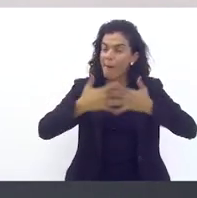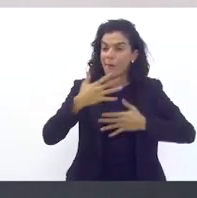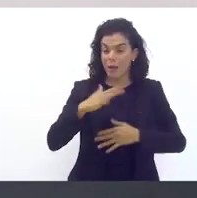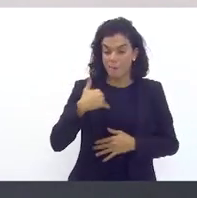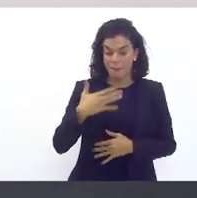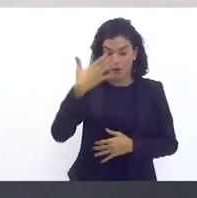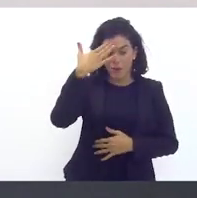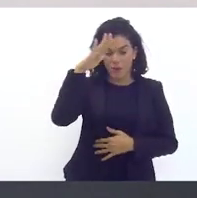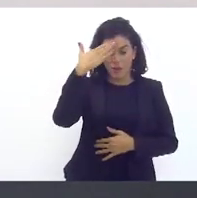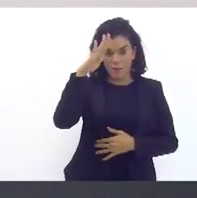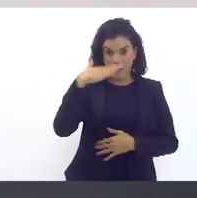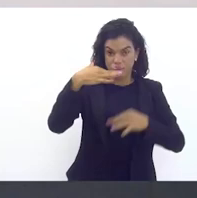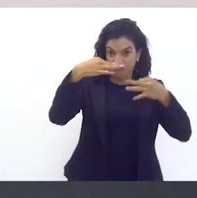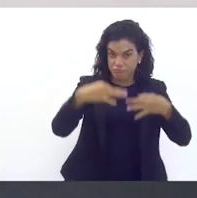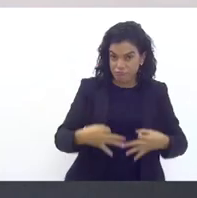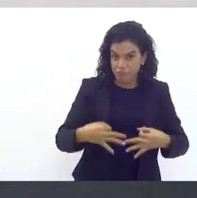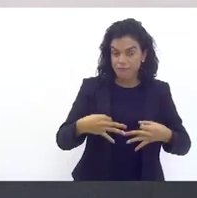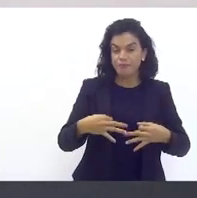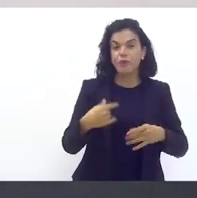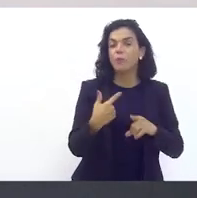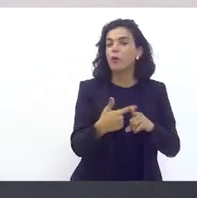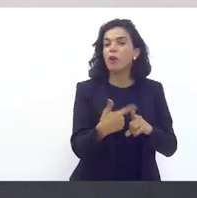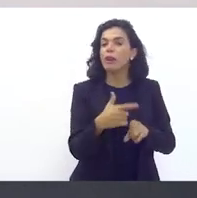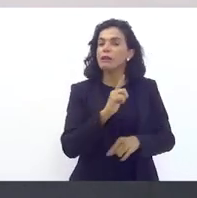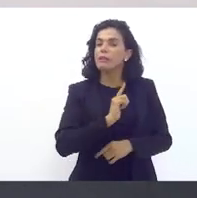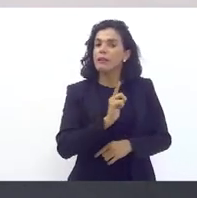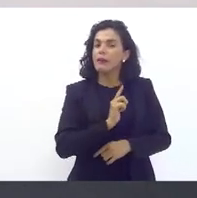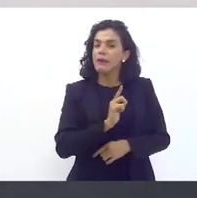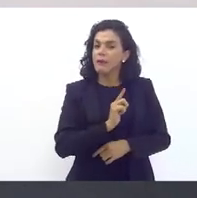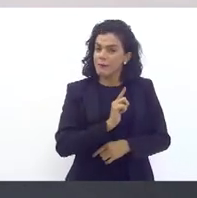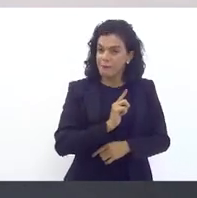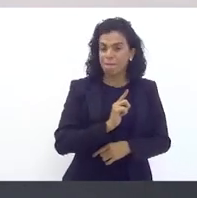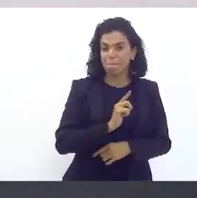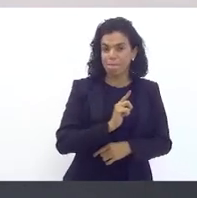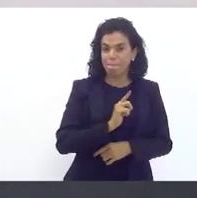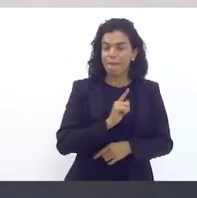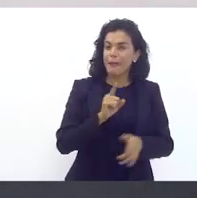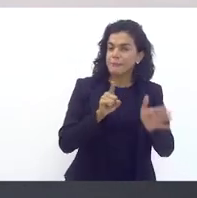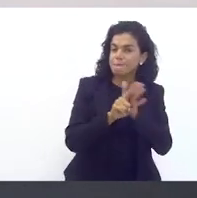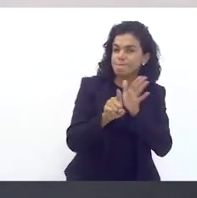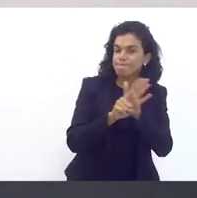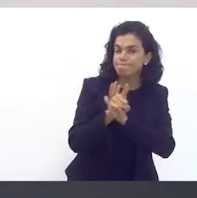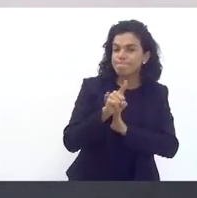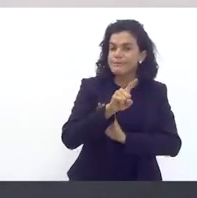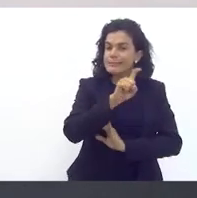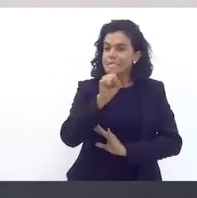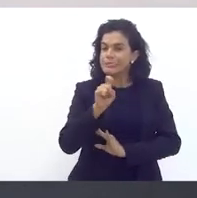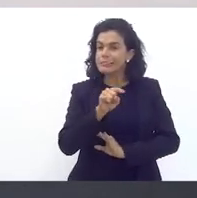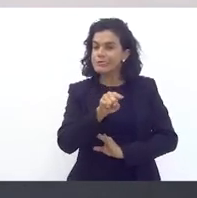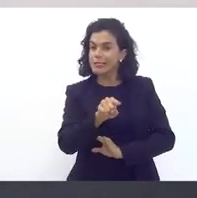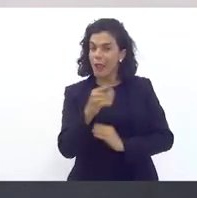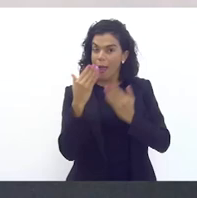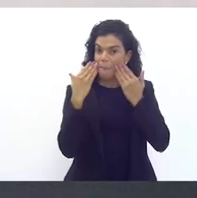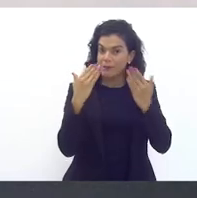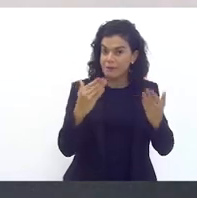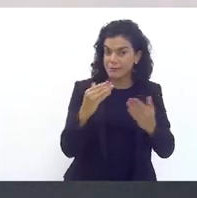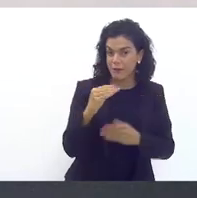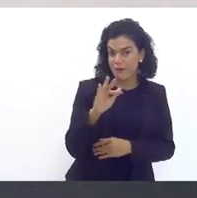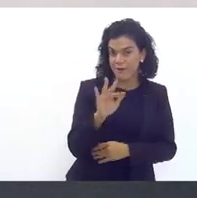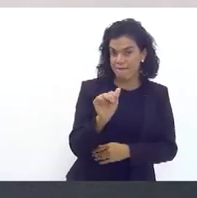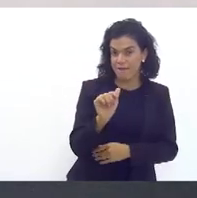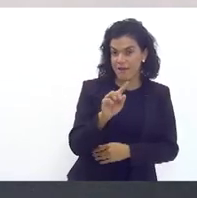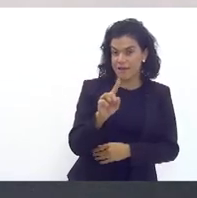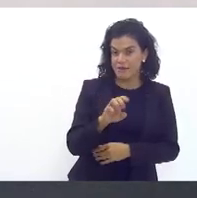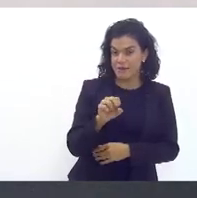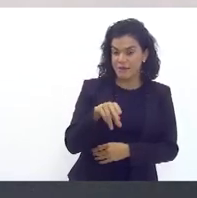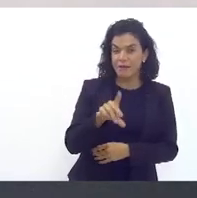entendimento, exatamente porque tem esse questionamento apresentado pela Fazenda que a gente tem que ter a mesa